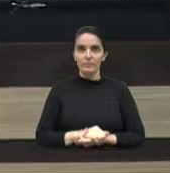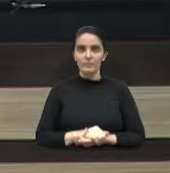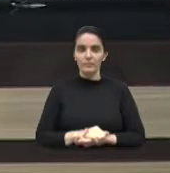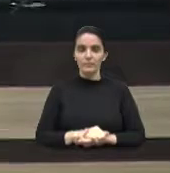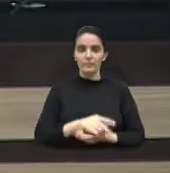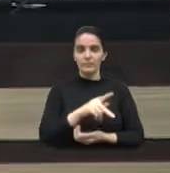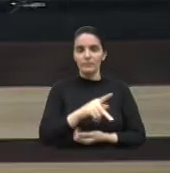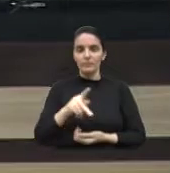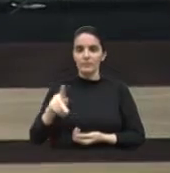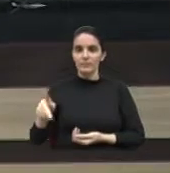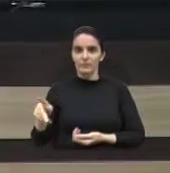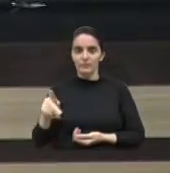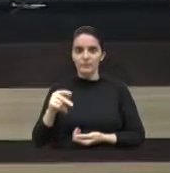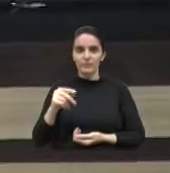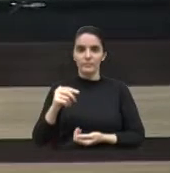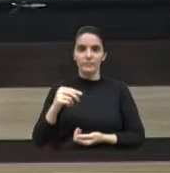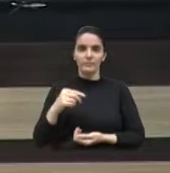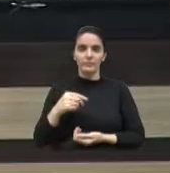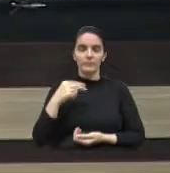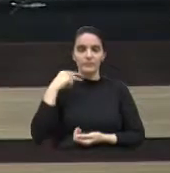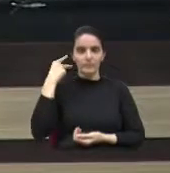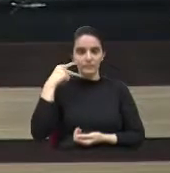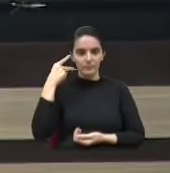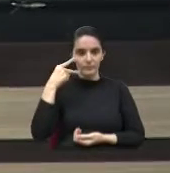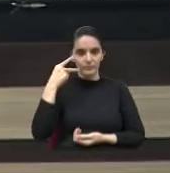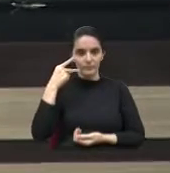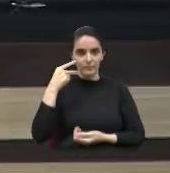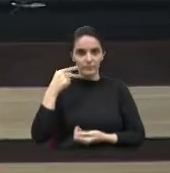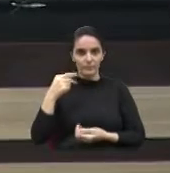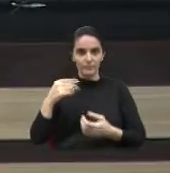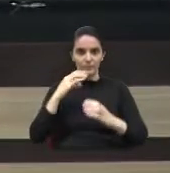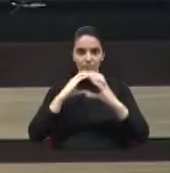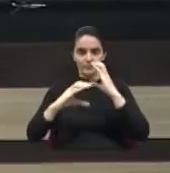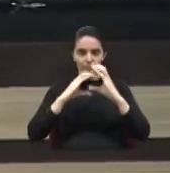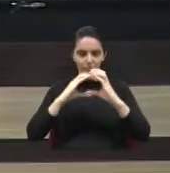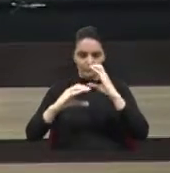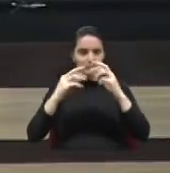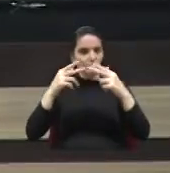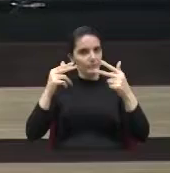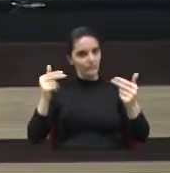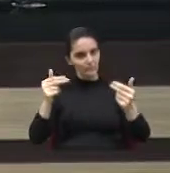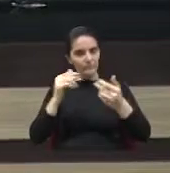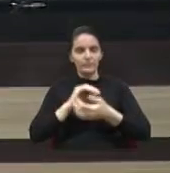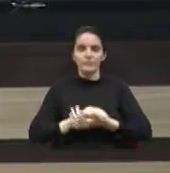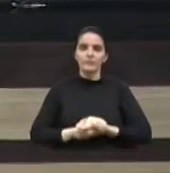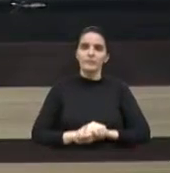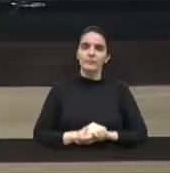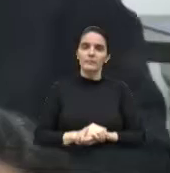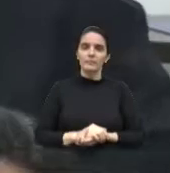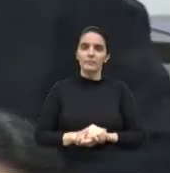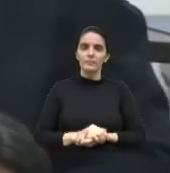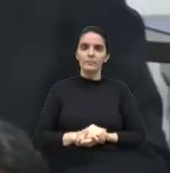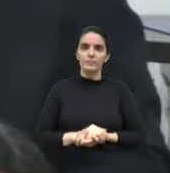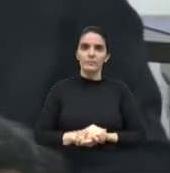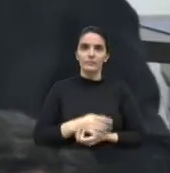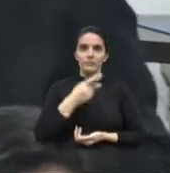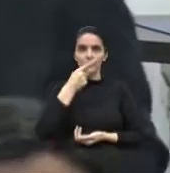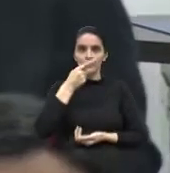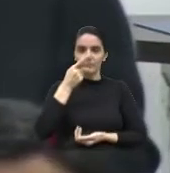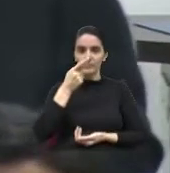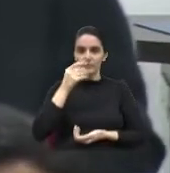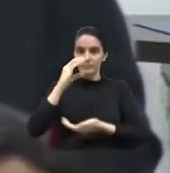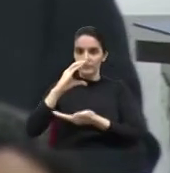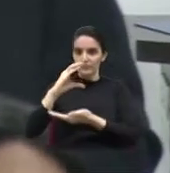Senhor presidente, nobres pares, público que nos acompanha pelos meios de comunicação, muito se fala em CPI